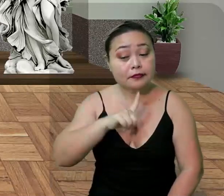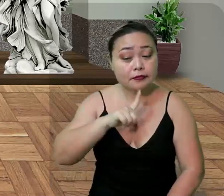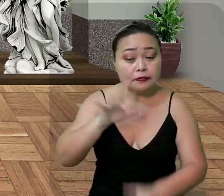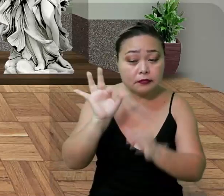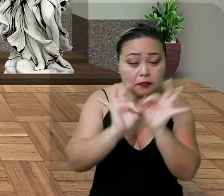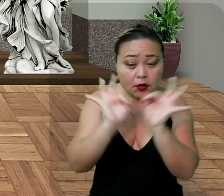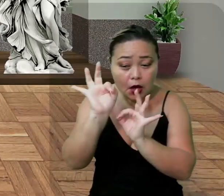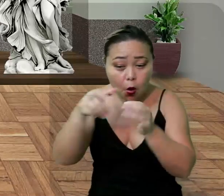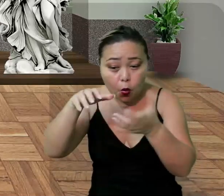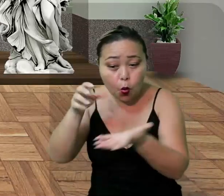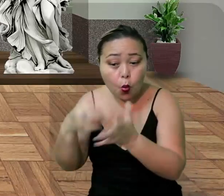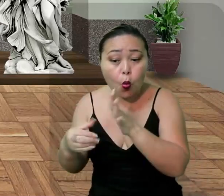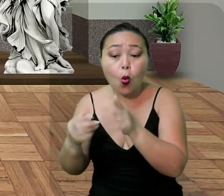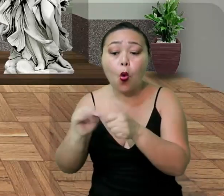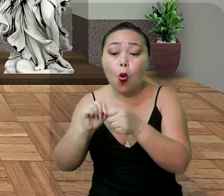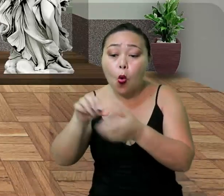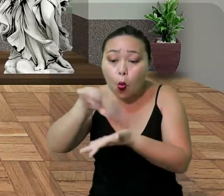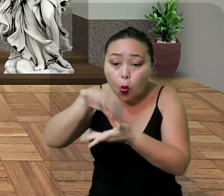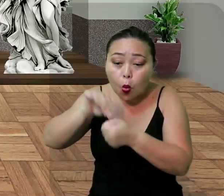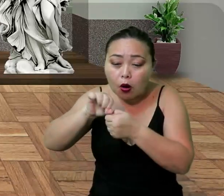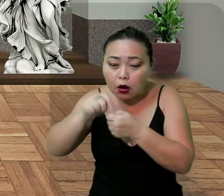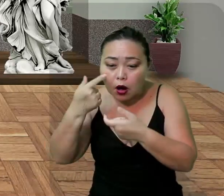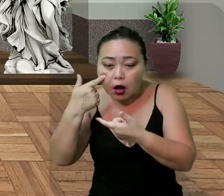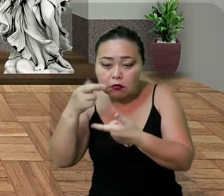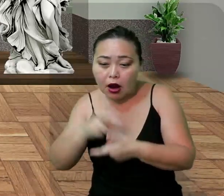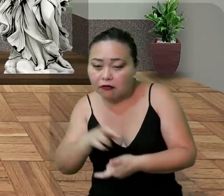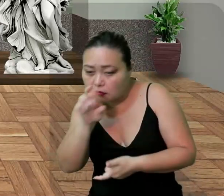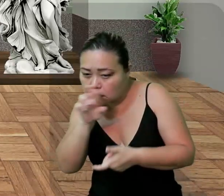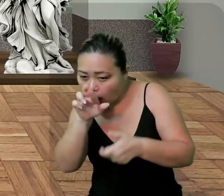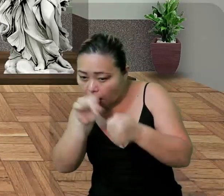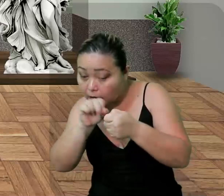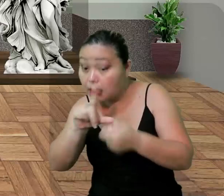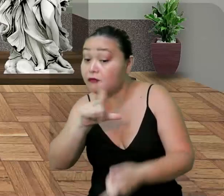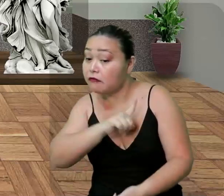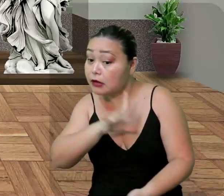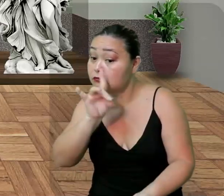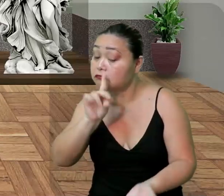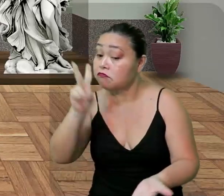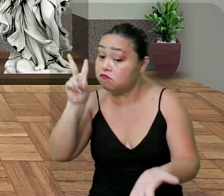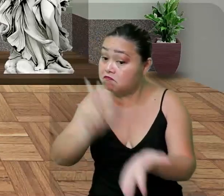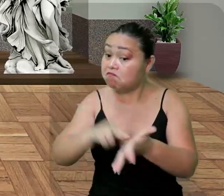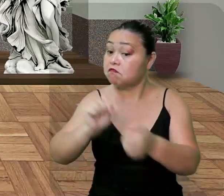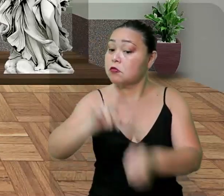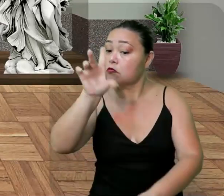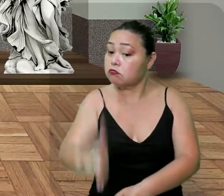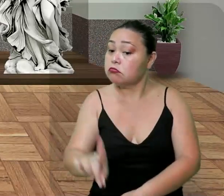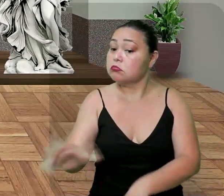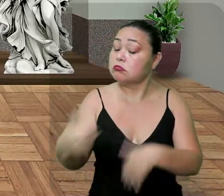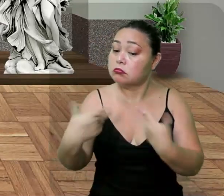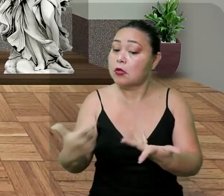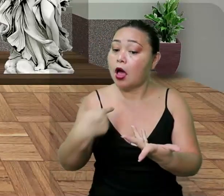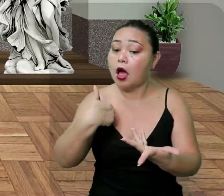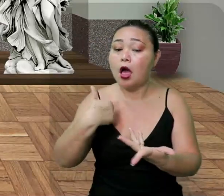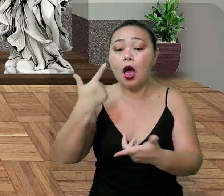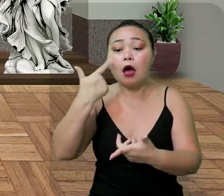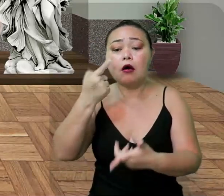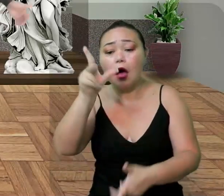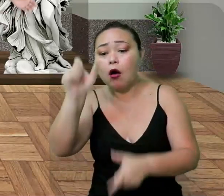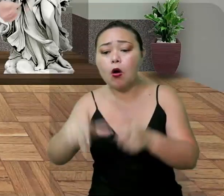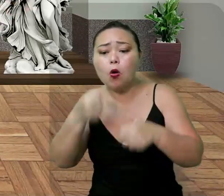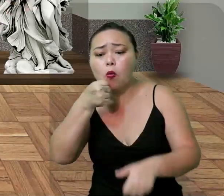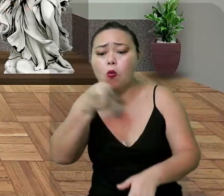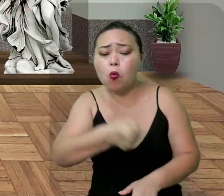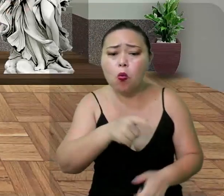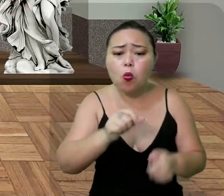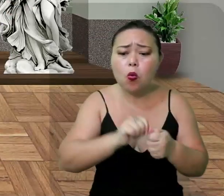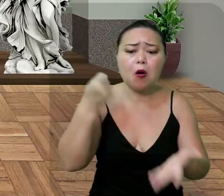órgão fiscalizador que possa, de fato, fazer valer os direitos, porque você paga. Eu já vi muita gente, quando dá entrevista, fala assim,